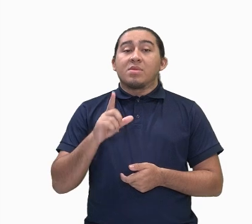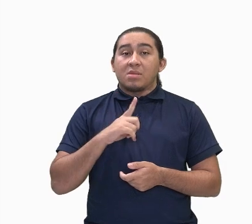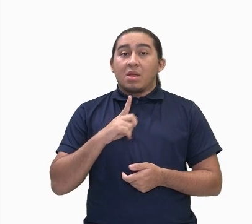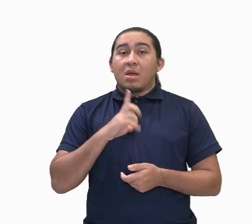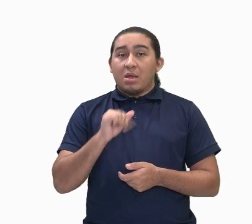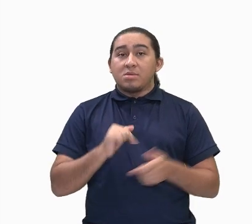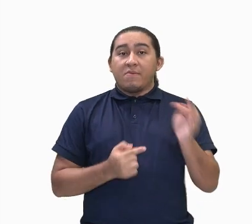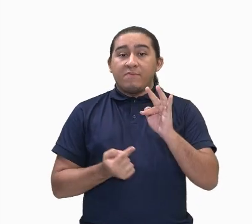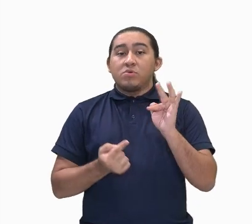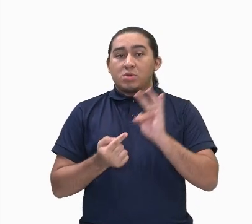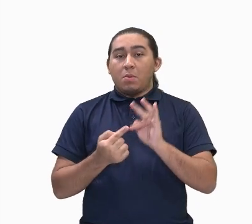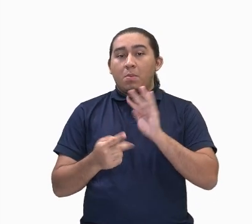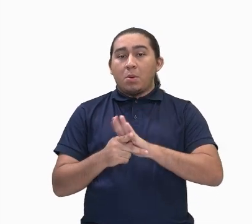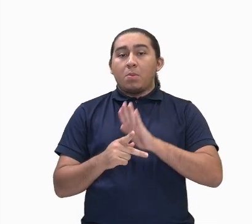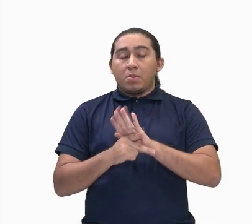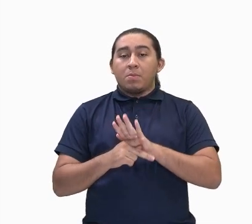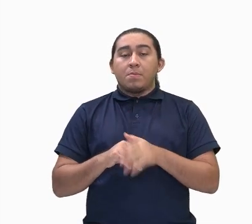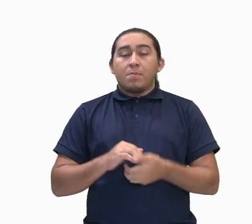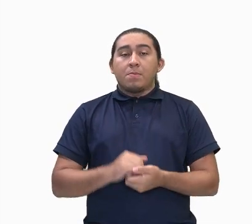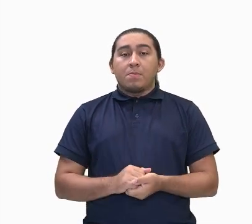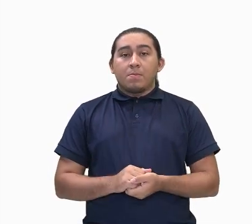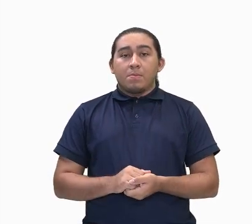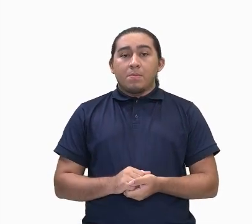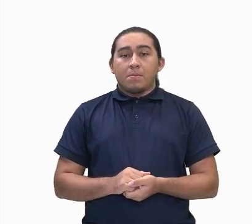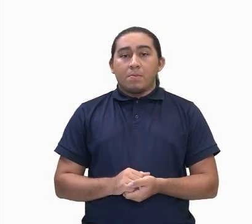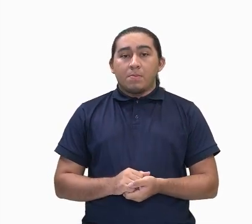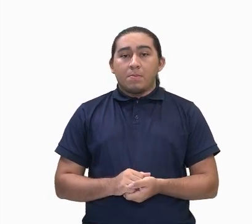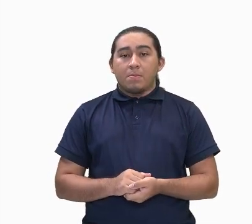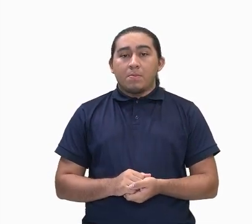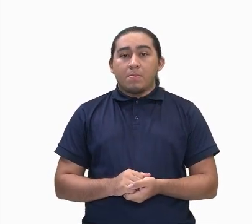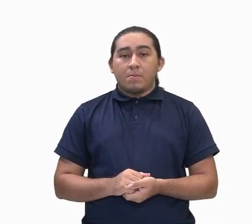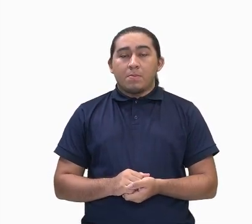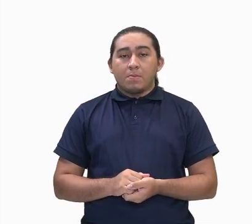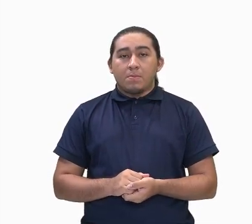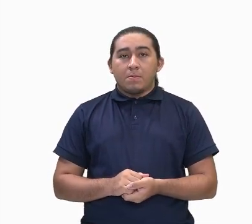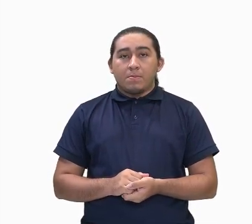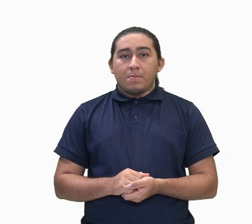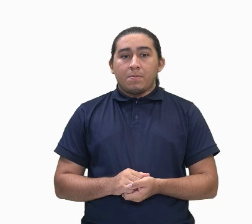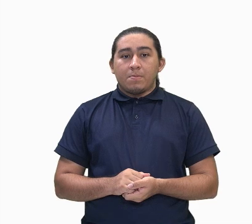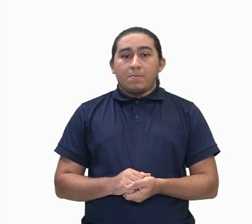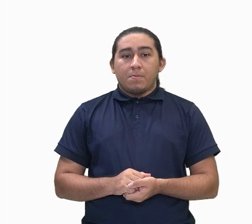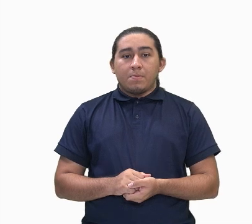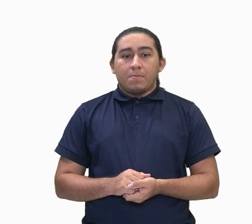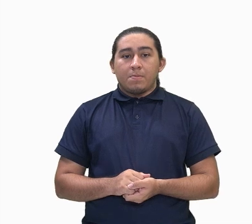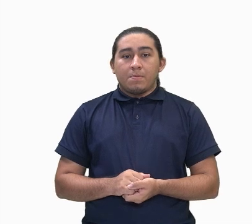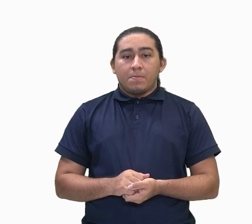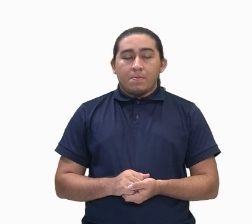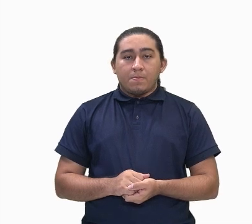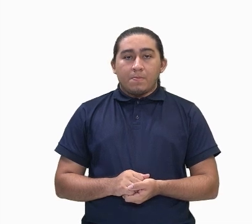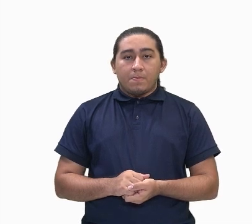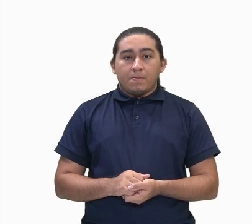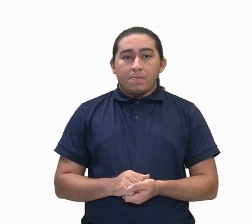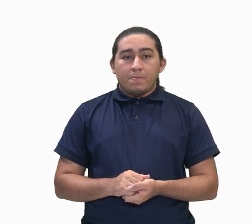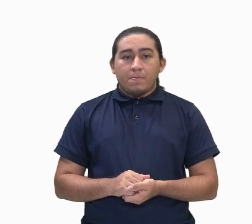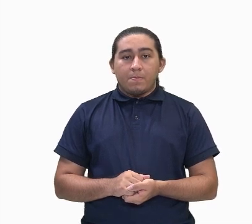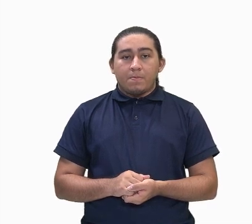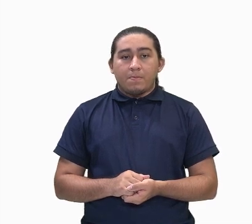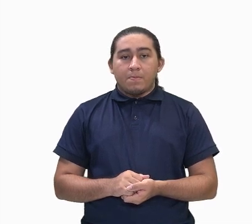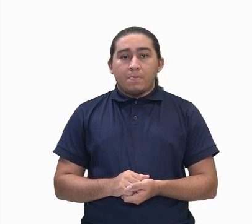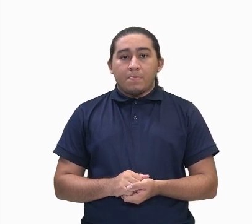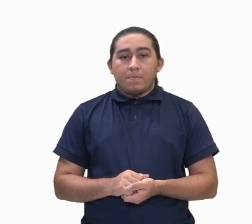de impermeabilização lá onde encontra-se, né, na bexiga urinária. Além disso, tem proteção